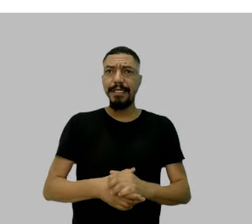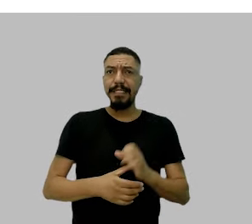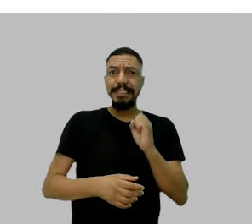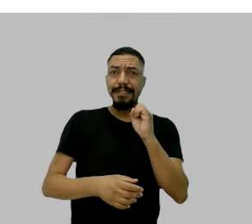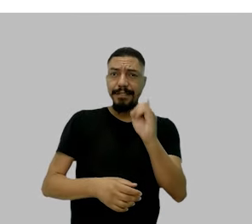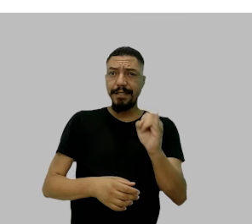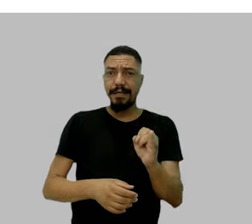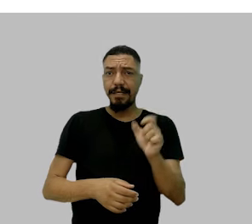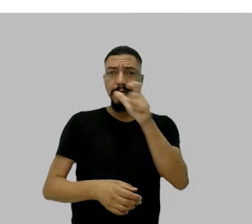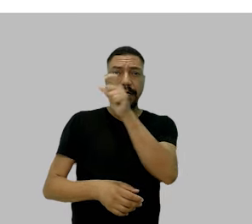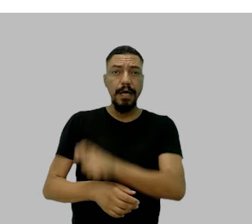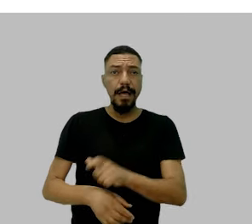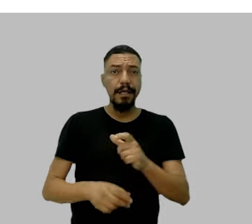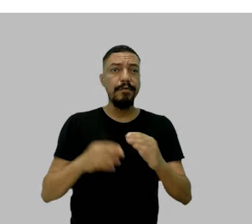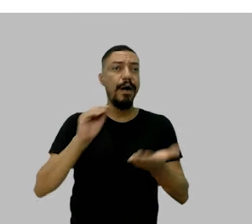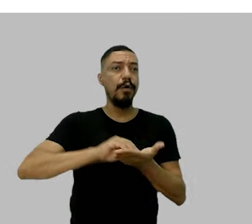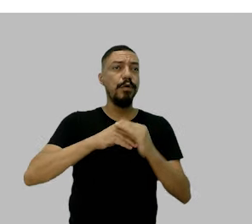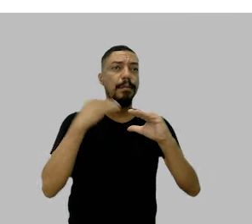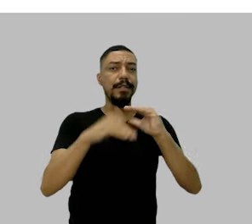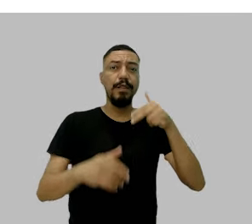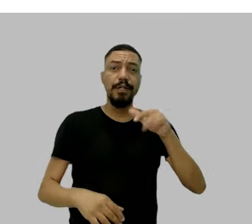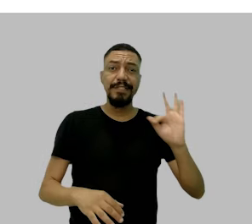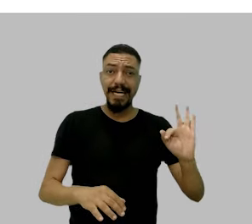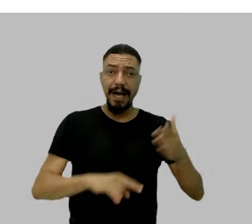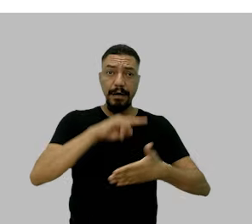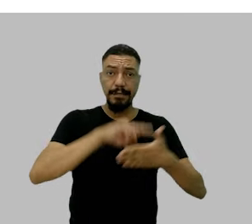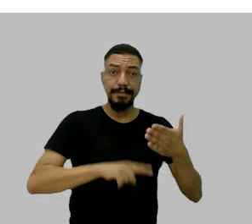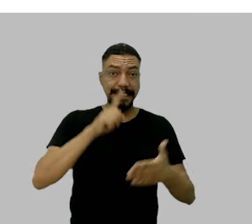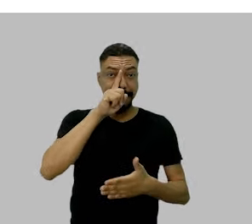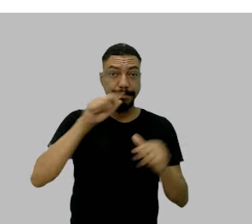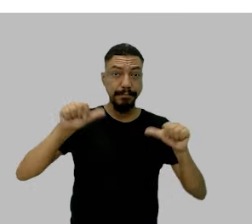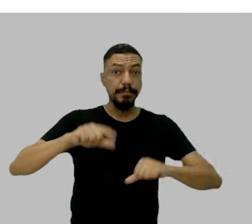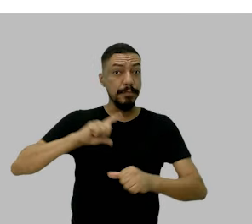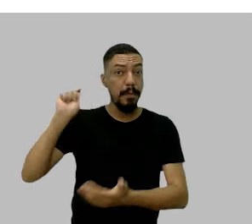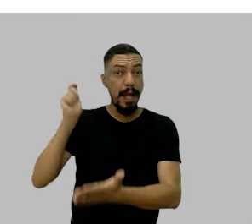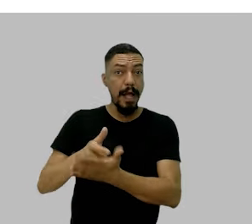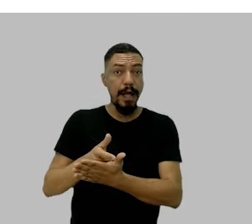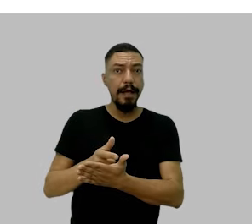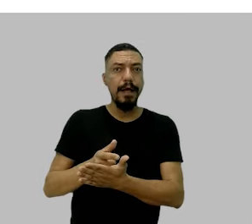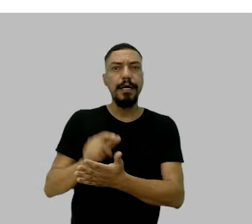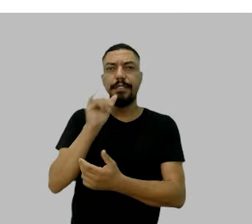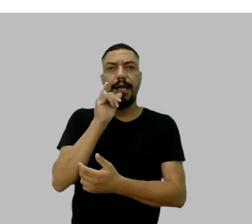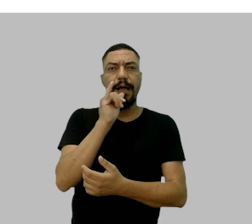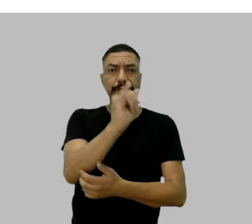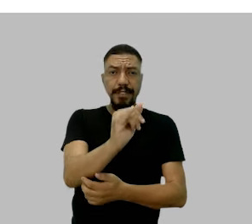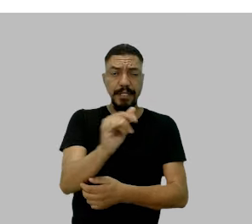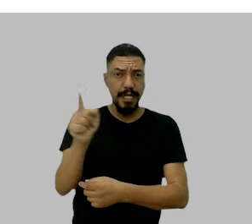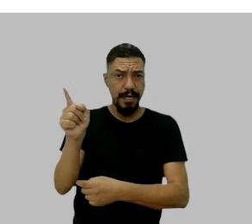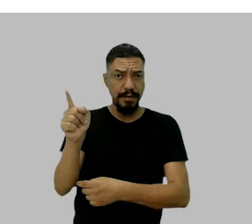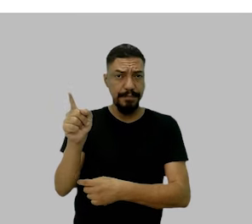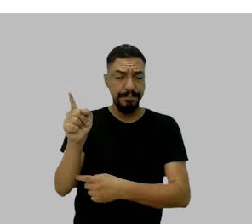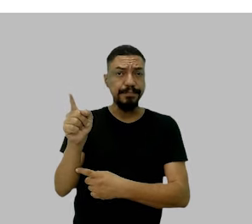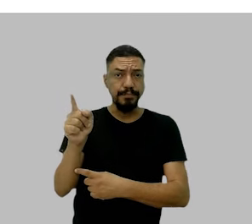não tivesse emitido a nota, fosse ao contrário, né? Seria mais grave. E eu paguei. Aí você comunica o seu ente do